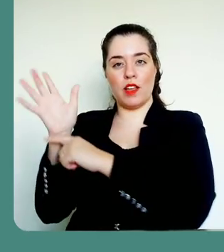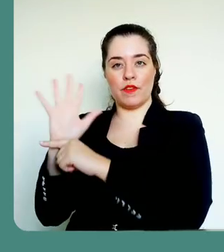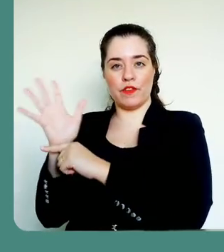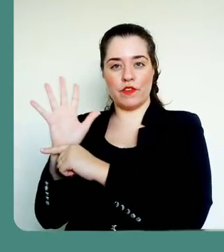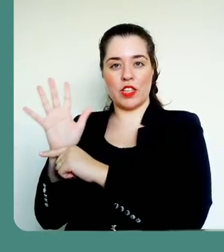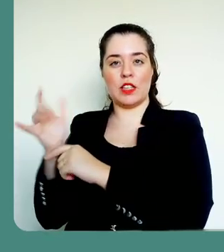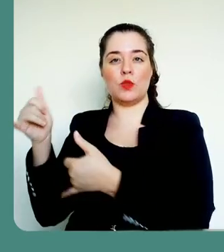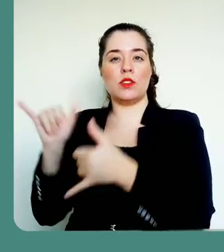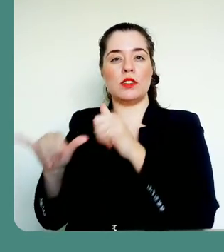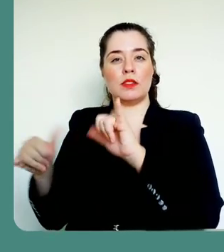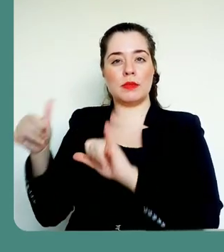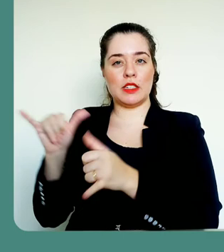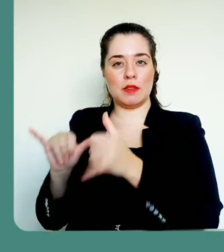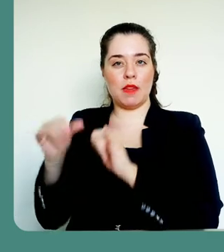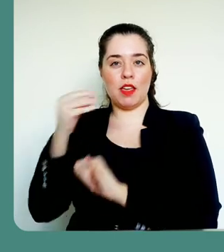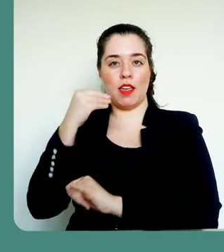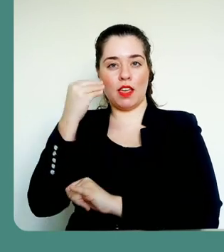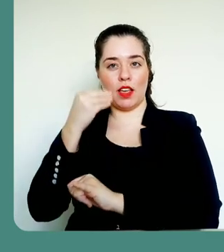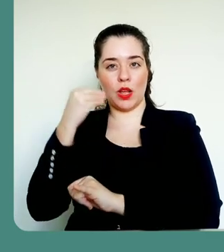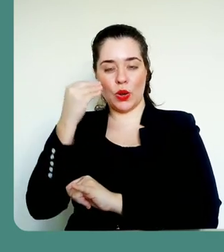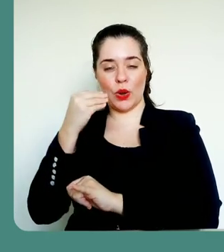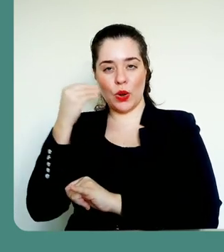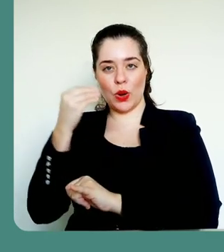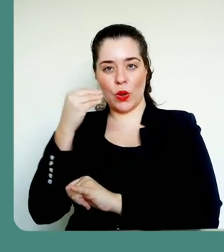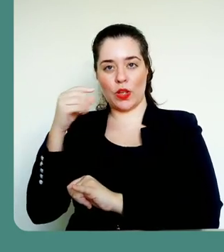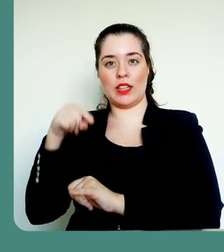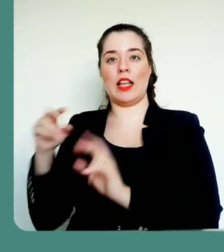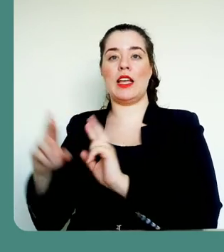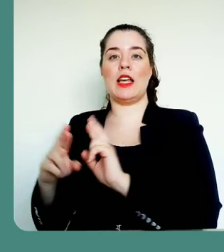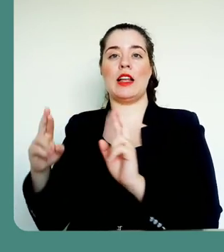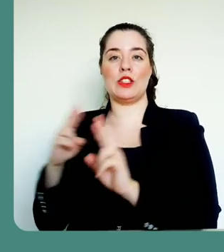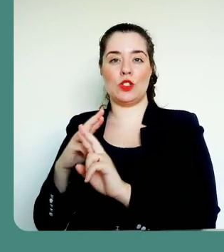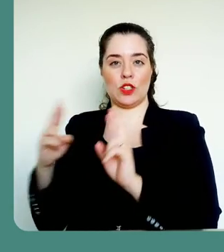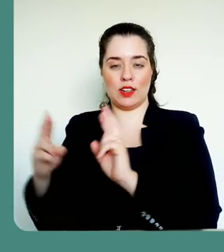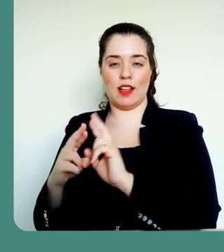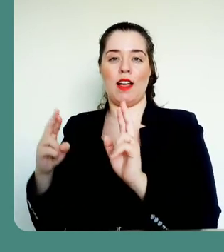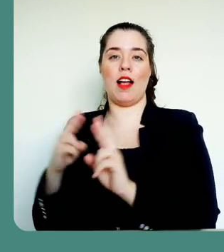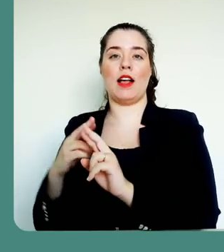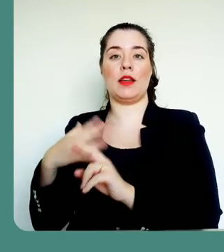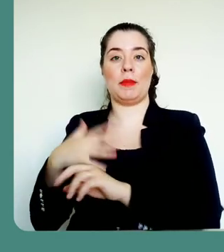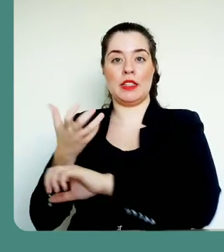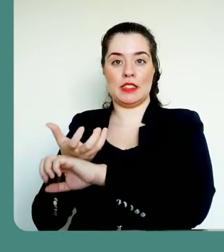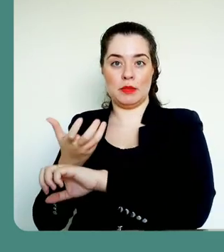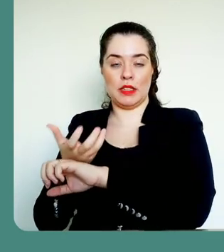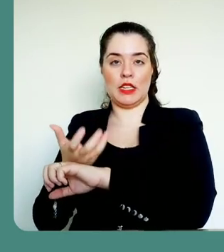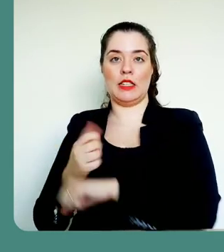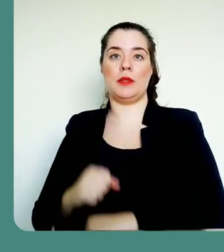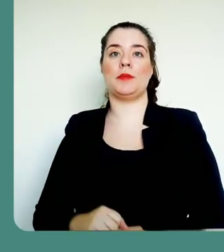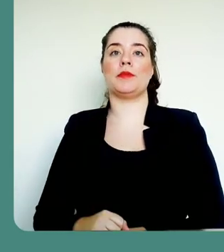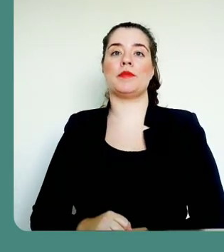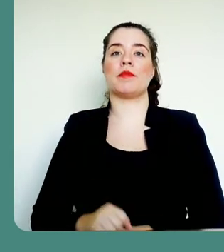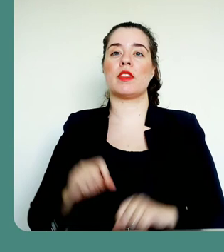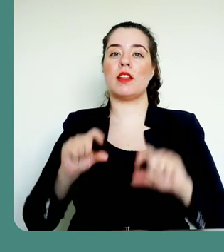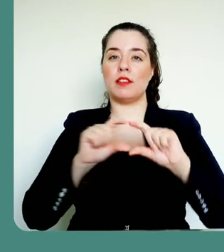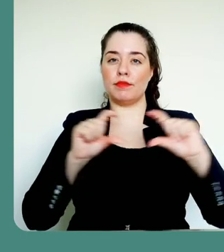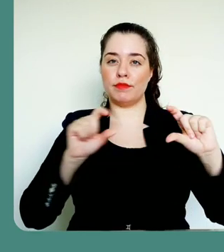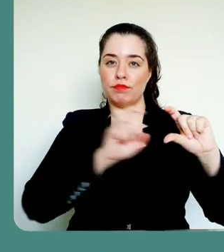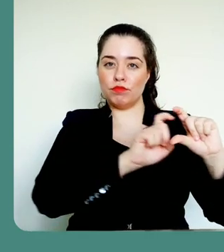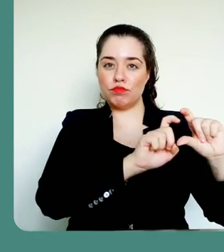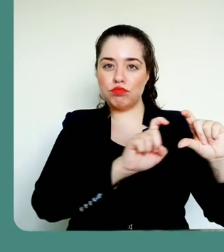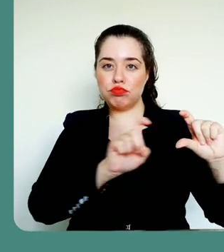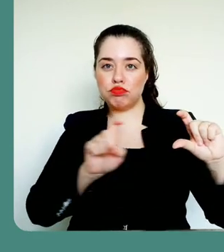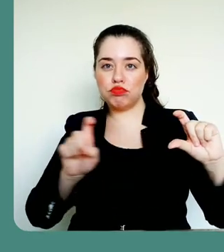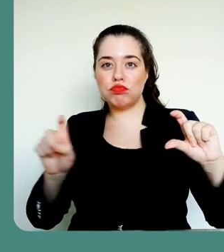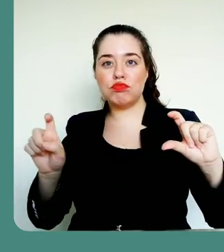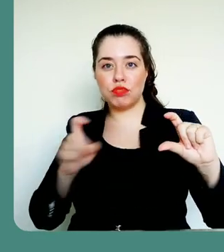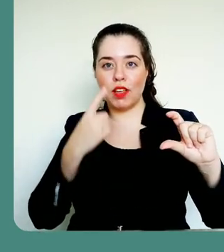Então, eu escolhi aqui um vídeo de um experimento de química que está relacionado com interações intermoleculares. E aqui na